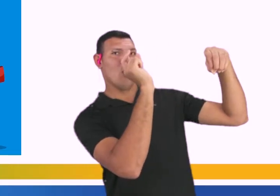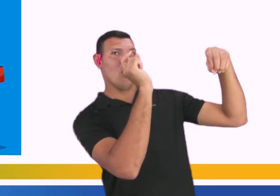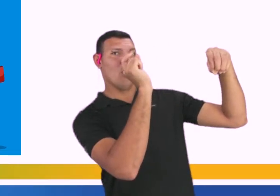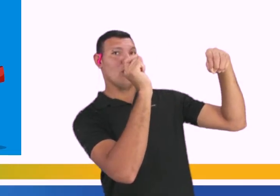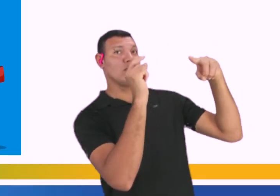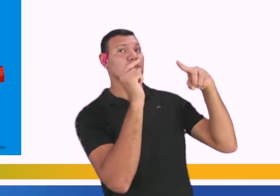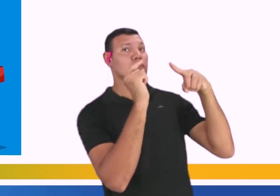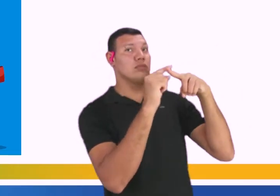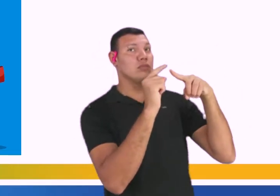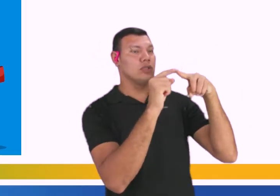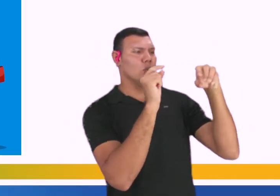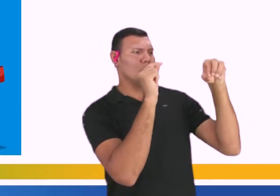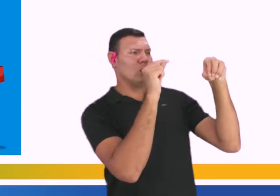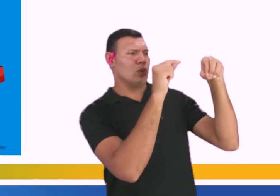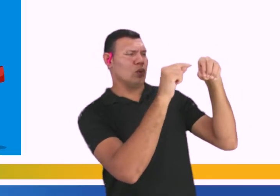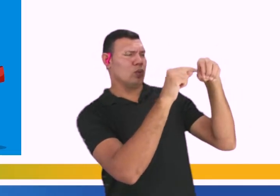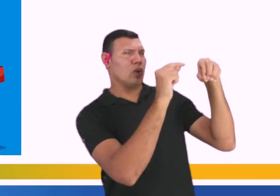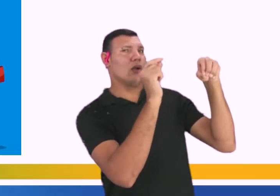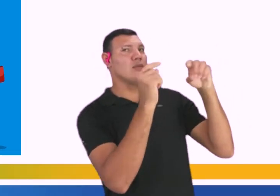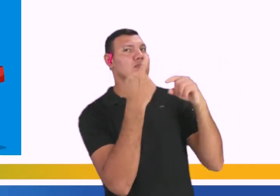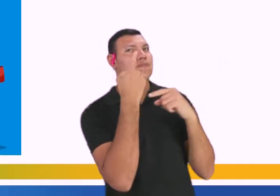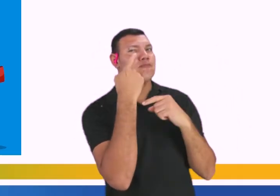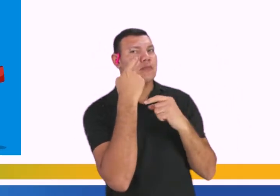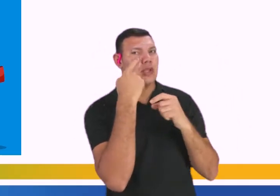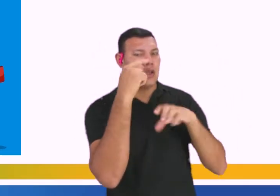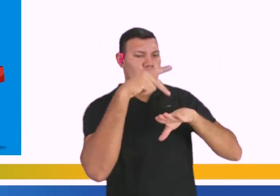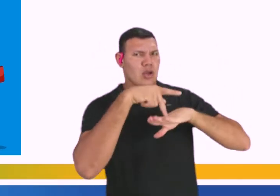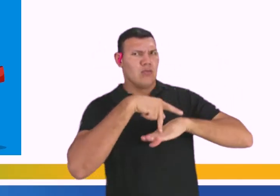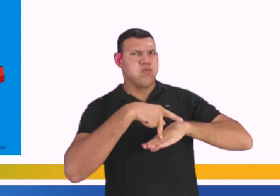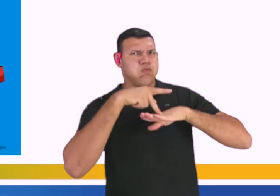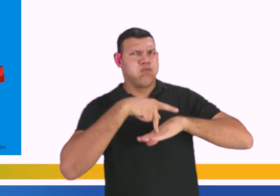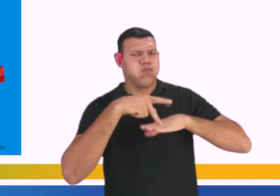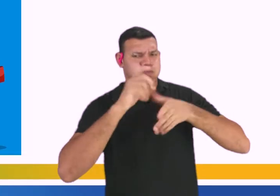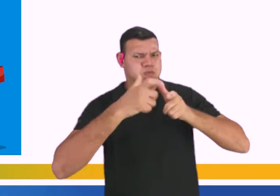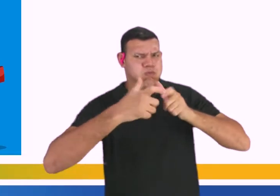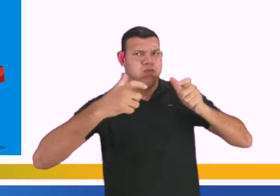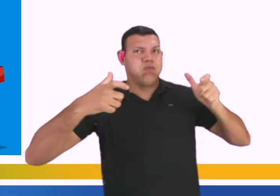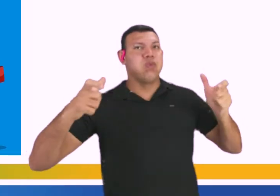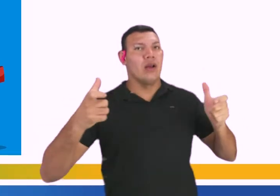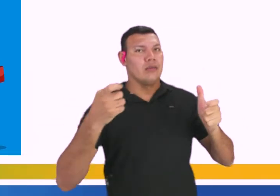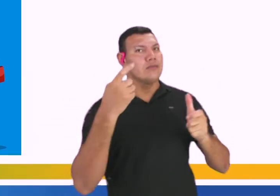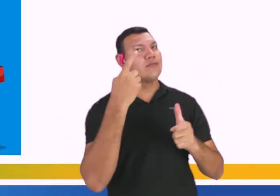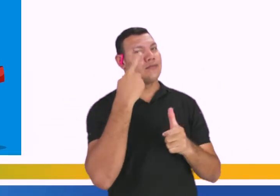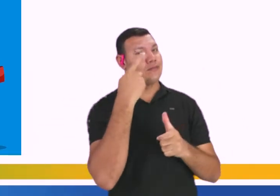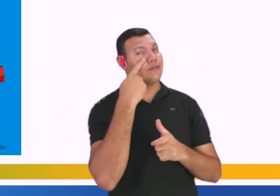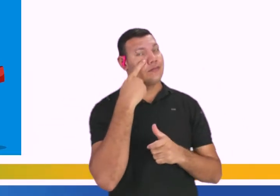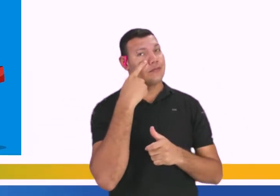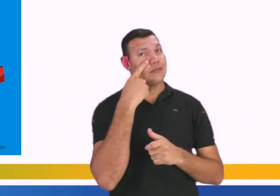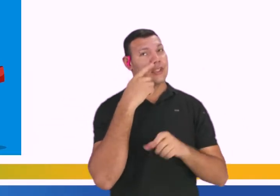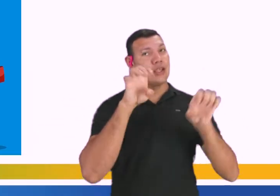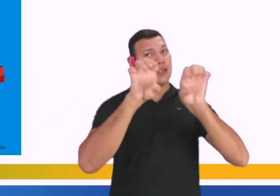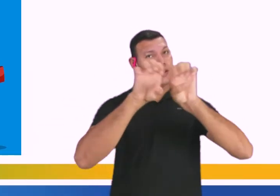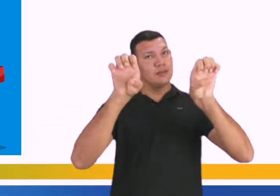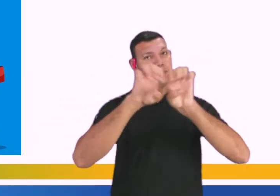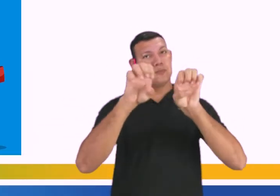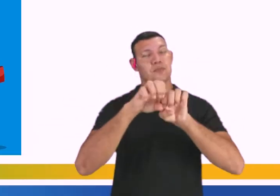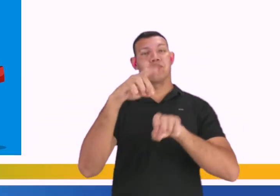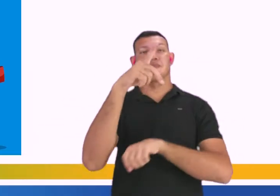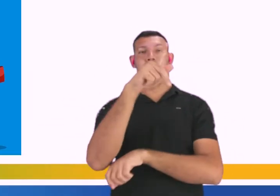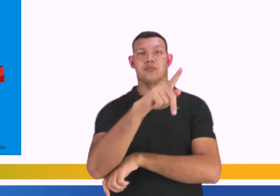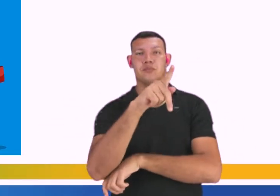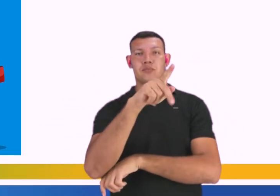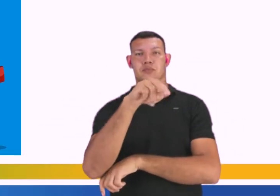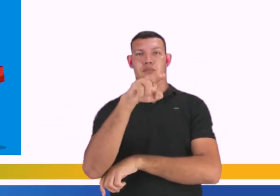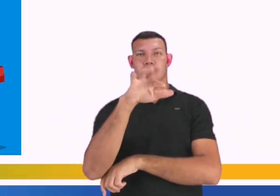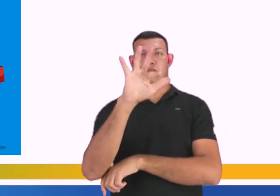uma pressão muito grande. Como que você pode verificar isso? Olhando a equação que está ao lado, que diz que pressão é igual a força sobre área.